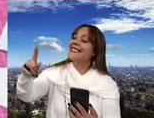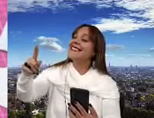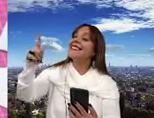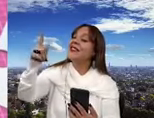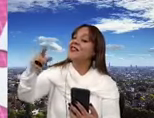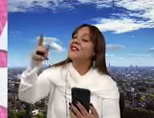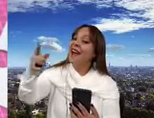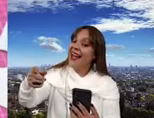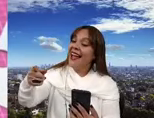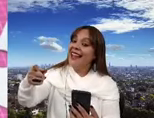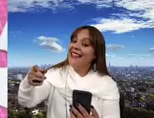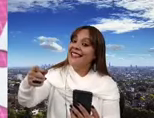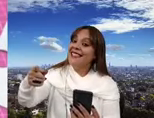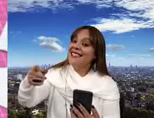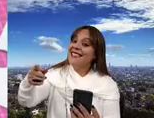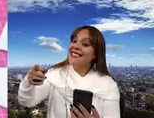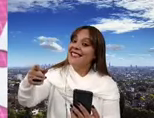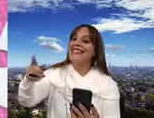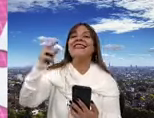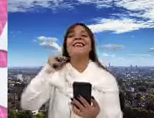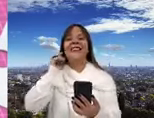Feltro é? Santa Fé. Santa